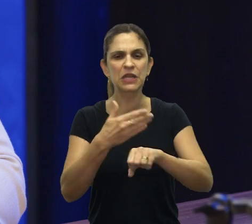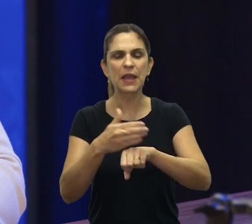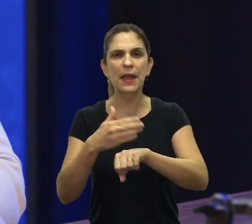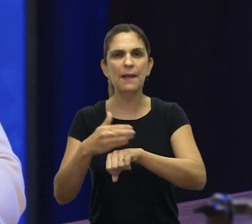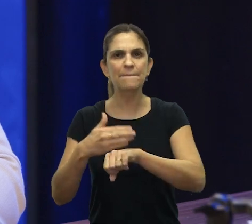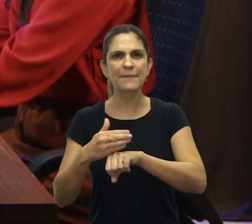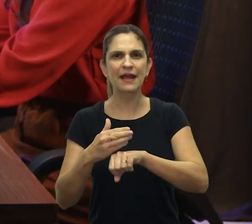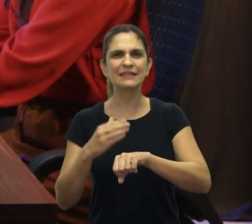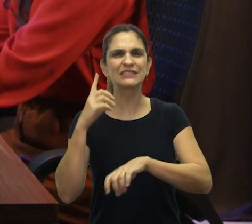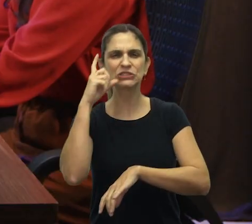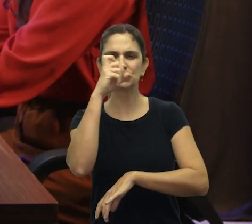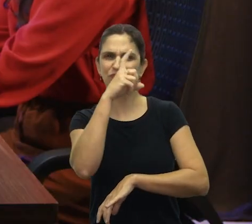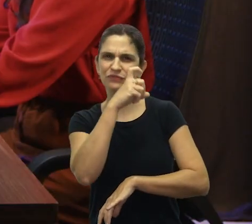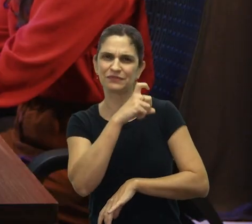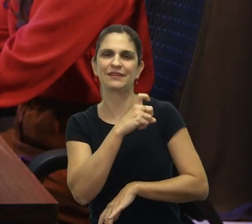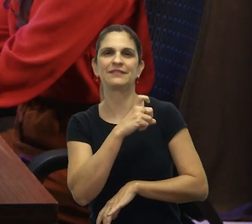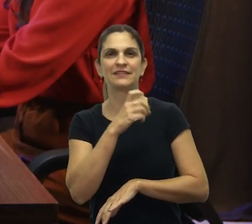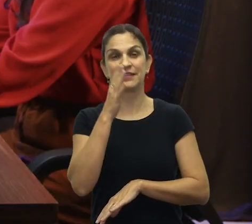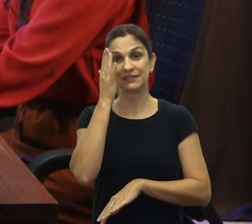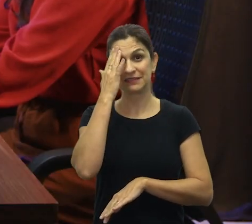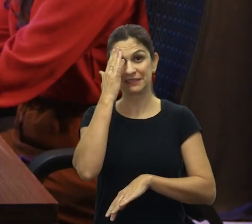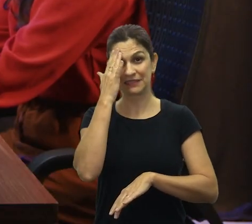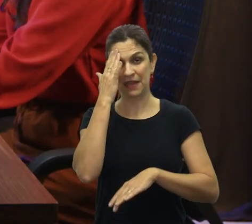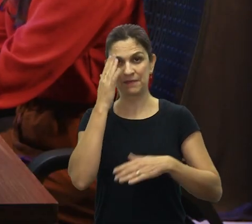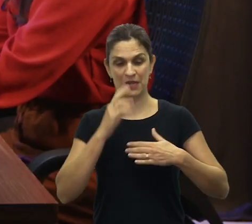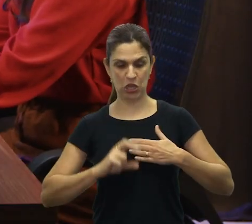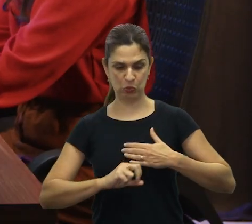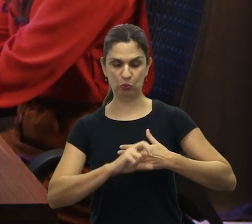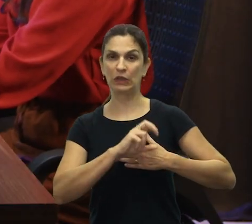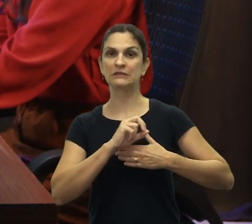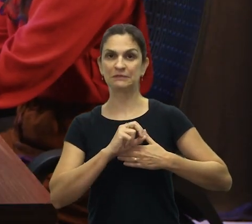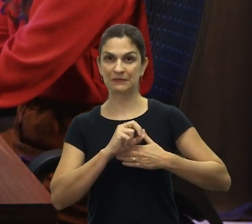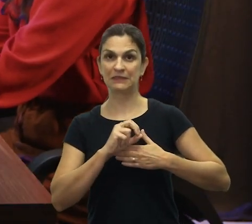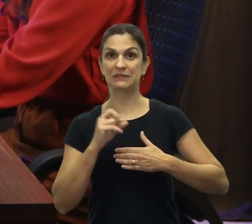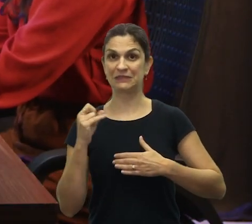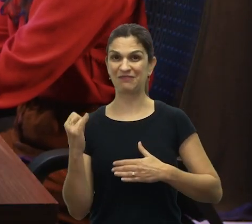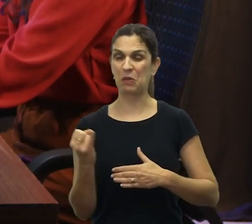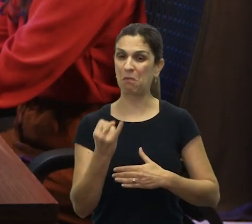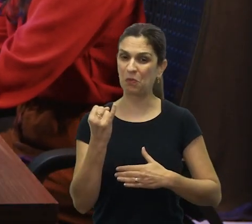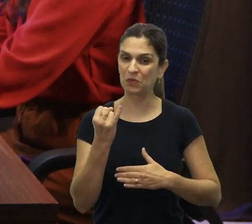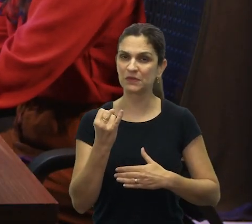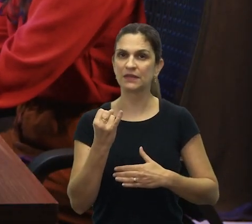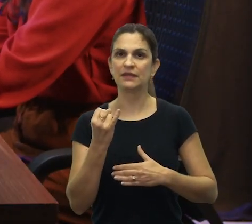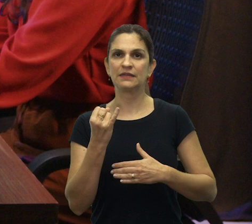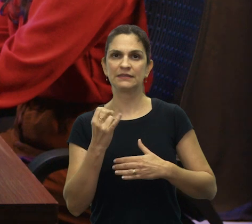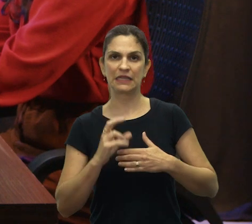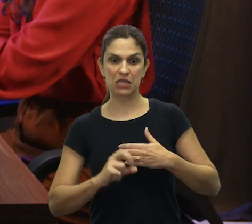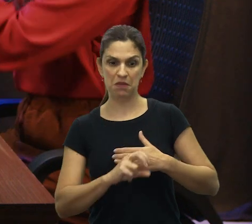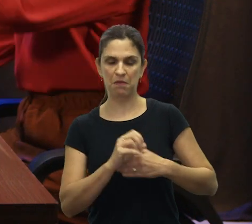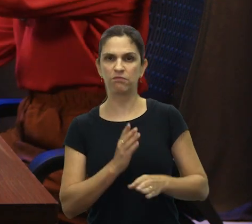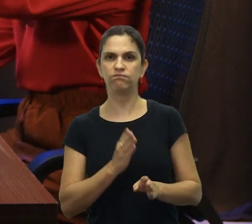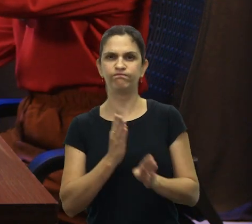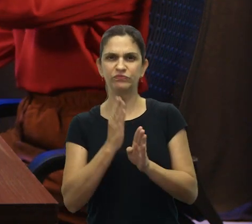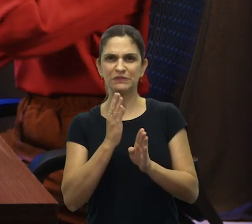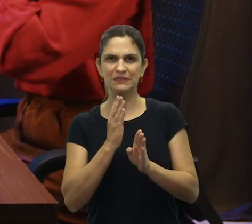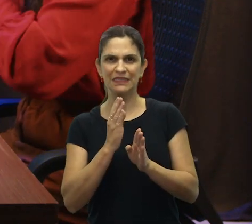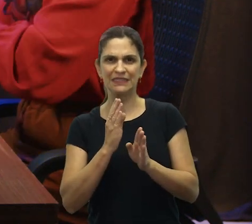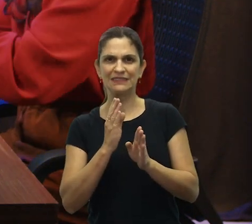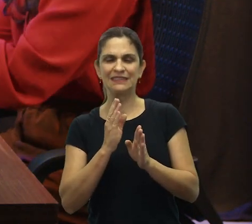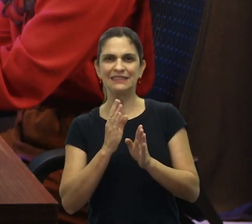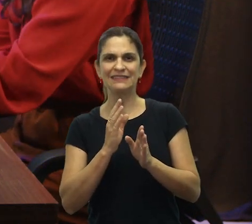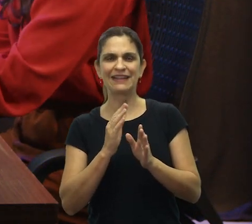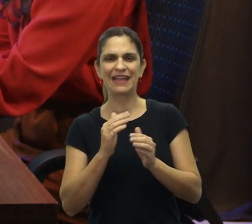anos atrás no município de Campo Grande. A gente sabe da importância do câncer de mama, que é um câncer que, quando o diagnóstico